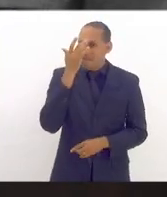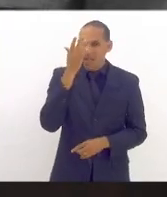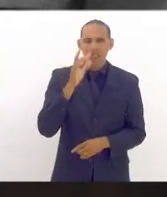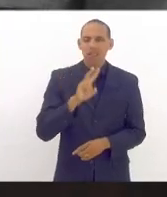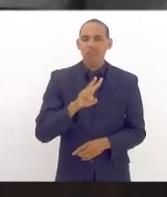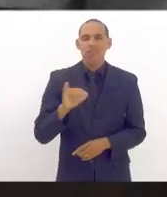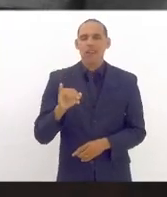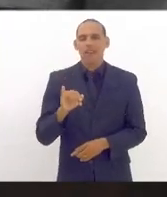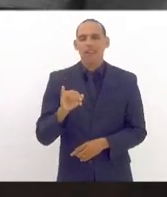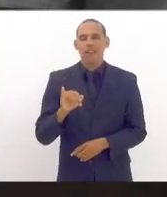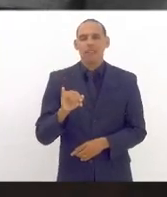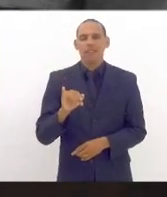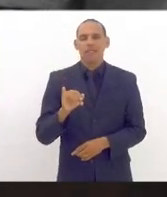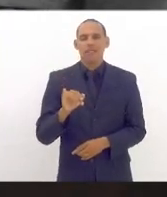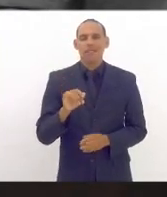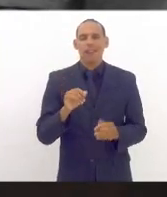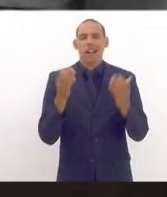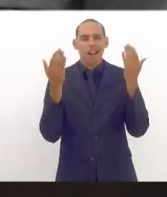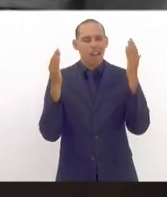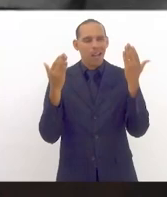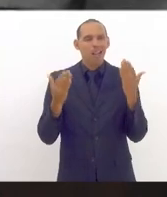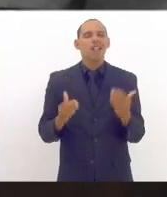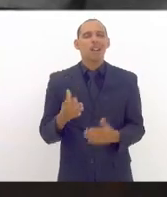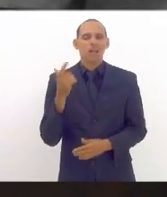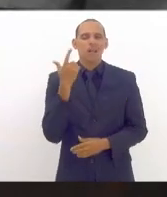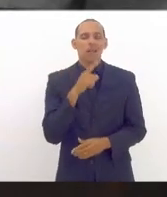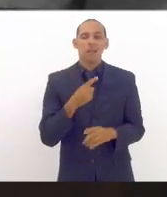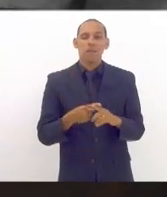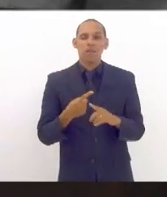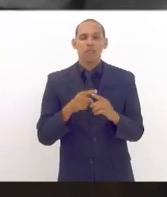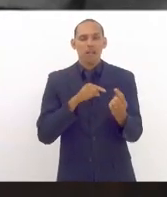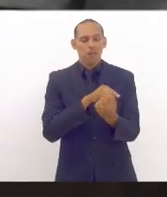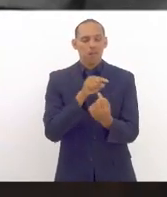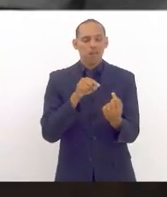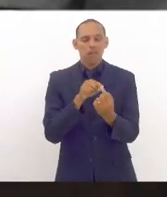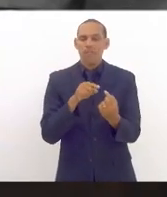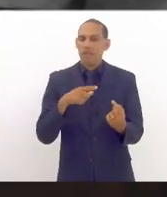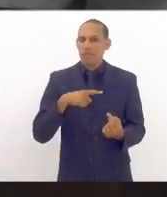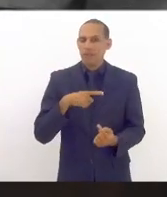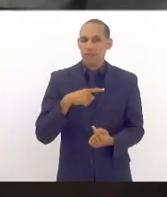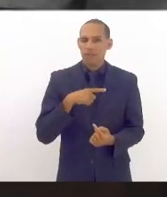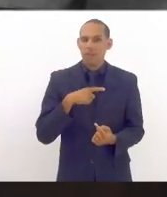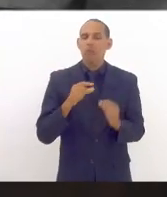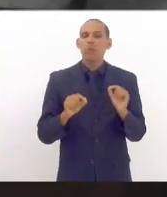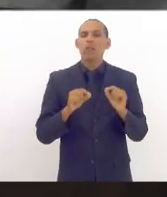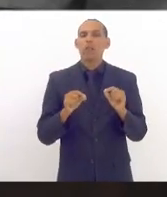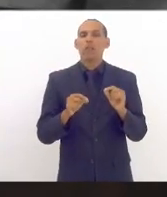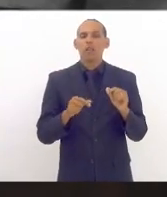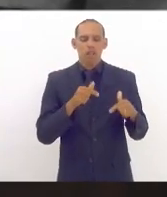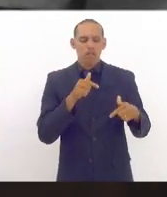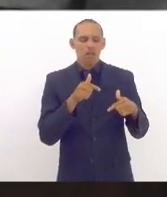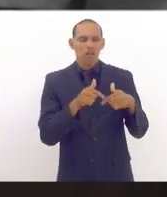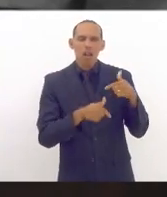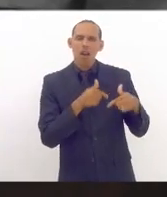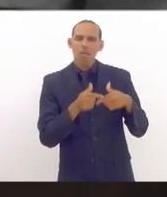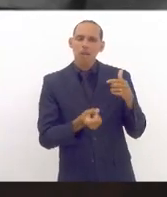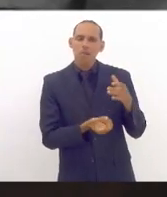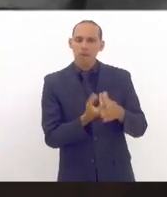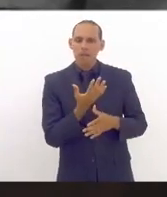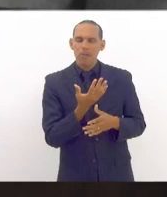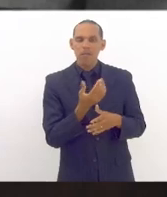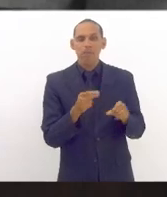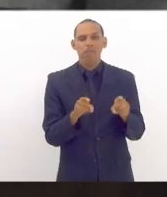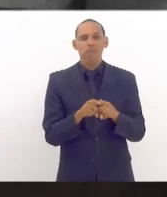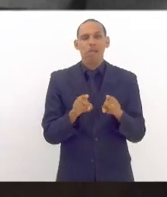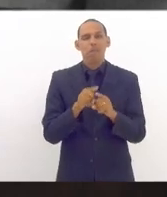grandemente estas análises porque se tem metas de geração de emprego metas